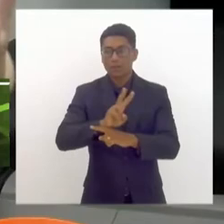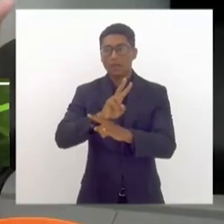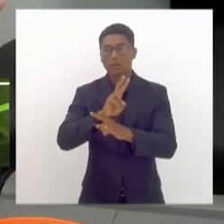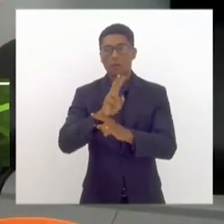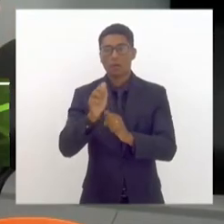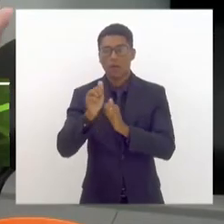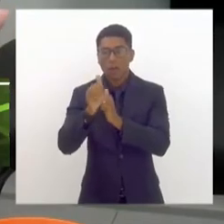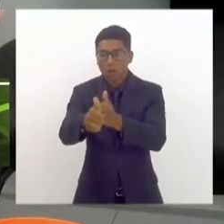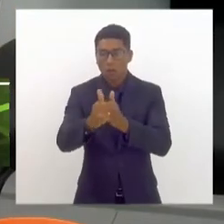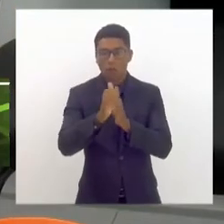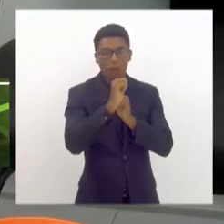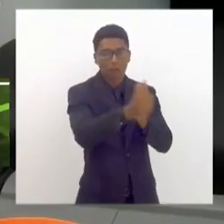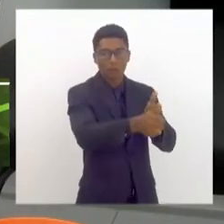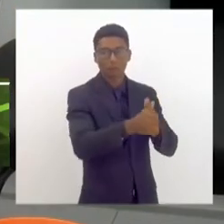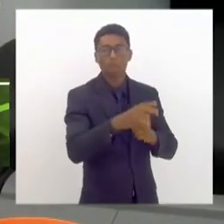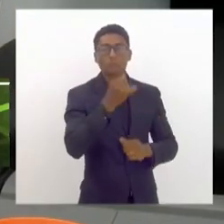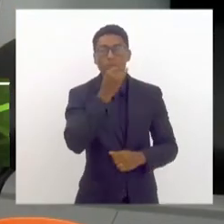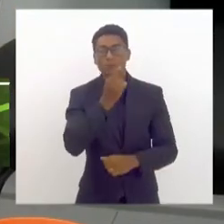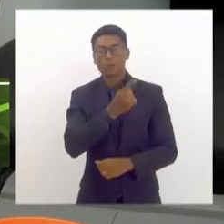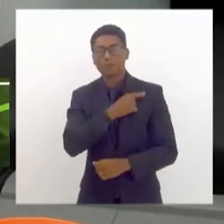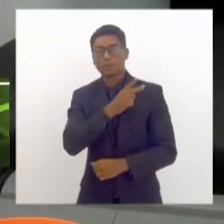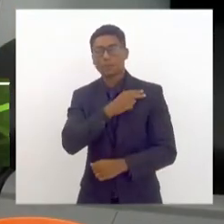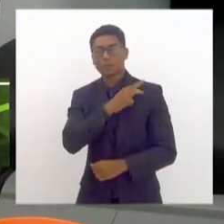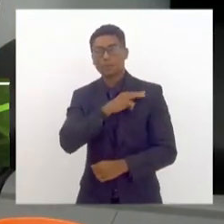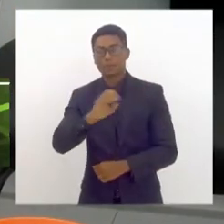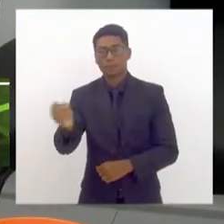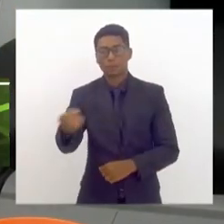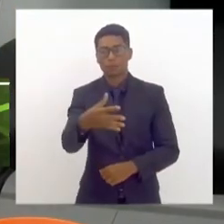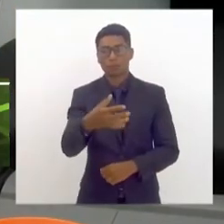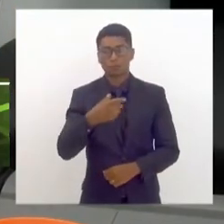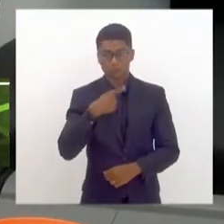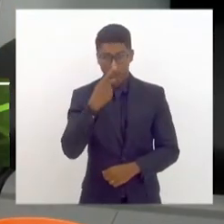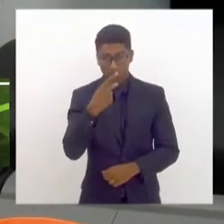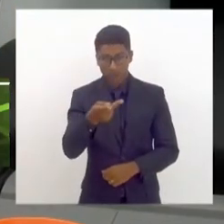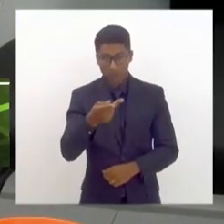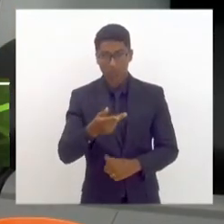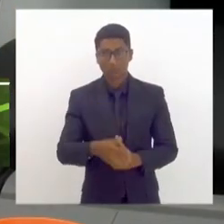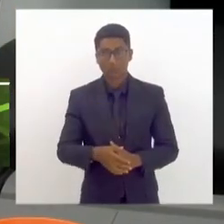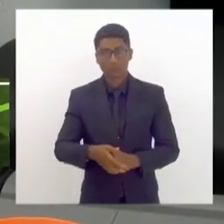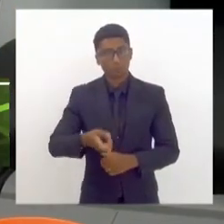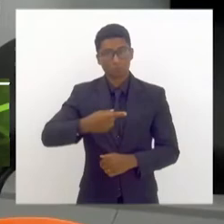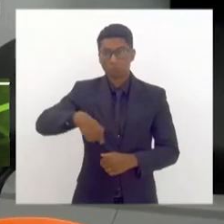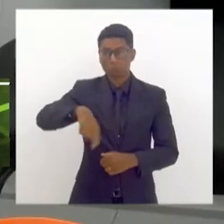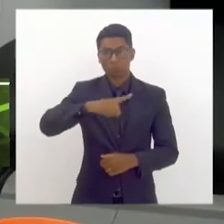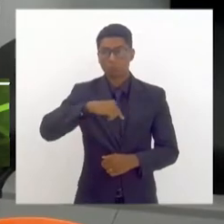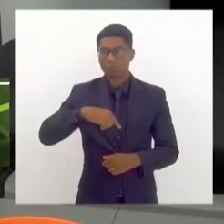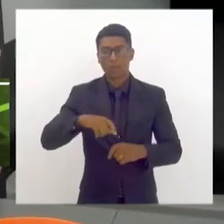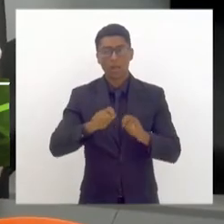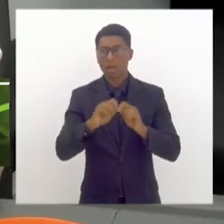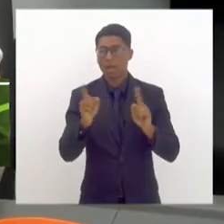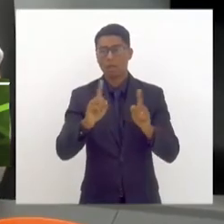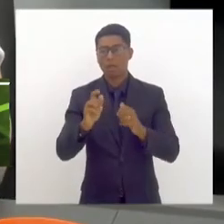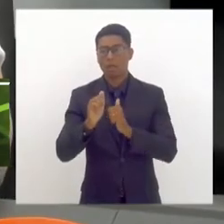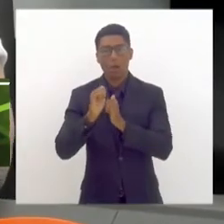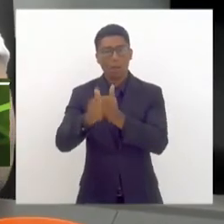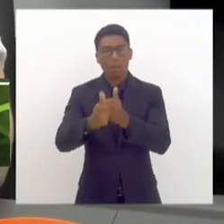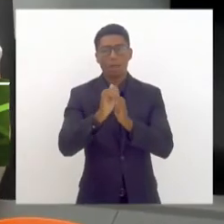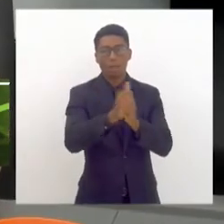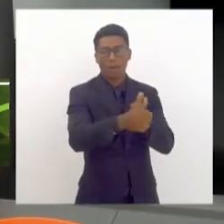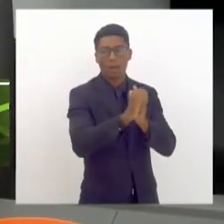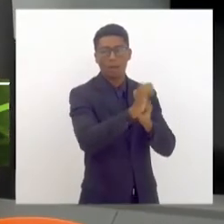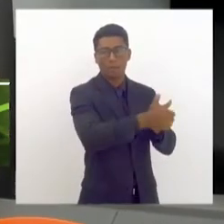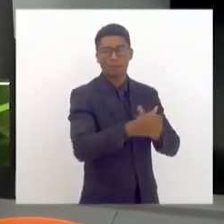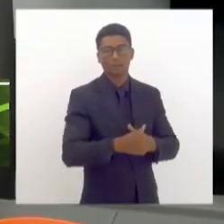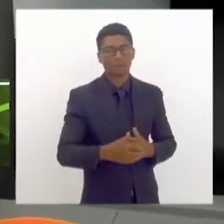Então, sobre o novo ensino médio, por exemplo, posso dizer, a gente não fez absolutamente nenhum acompanhamento esse ano, e não